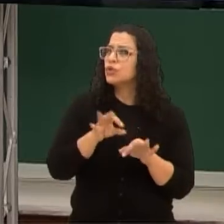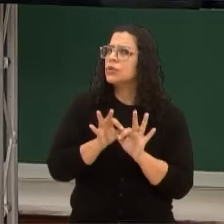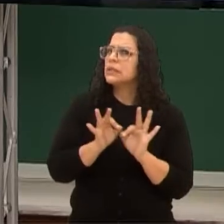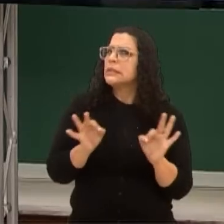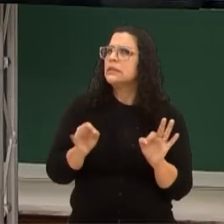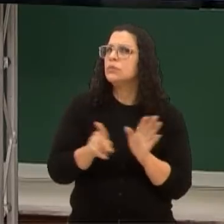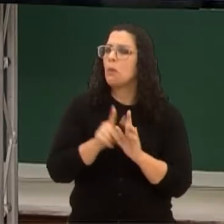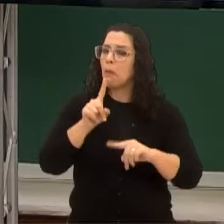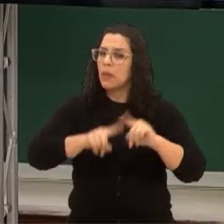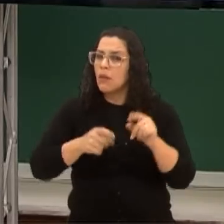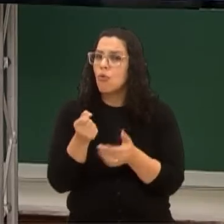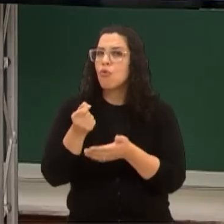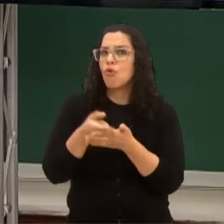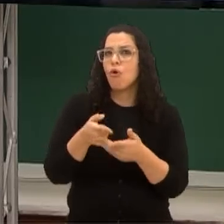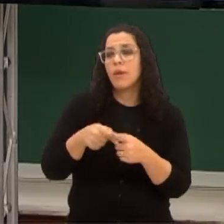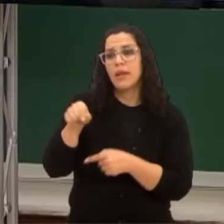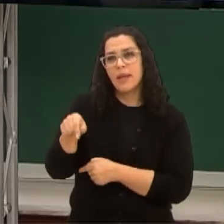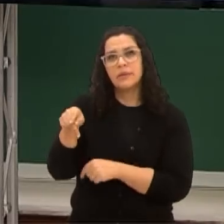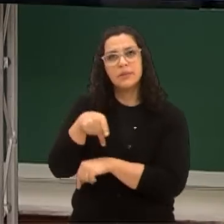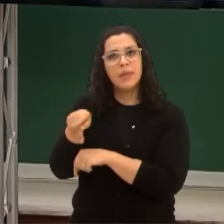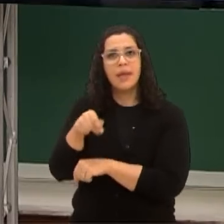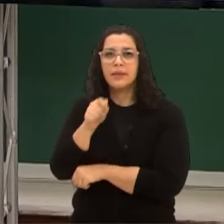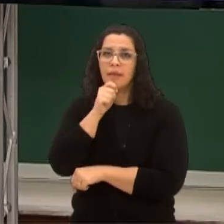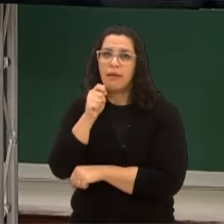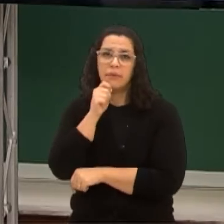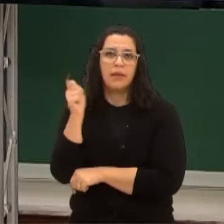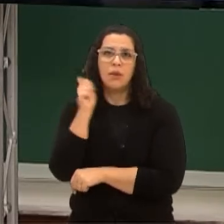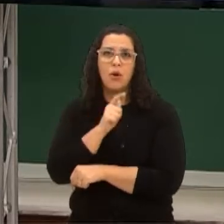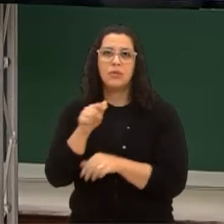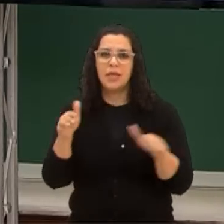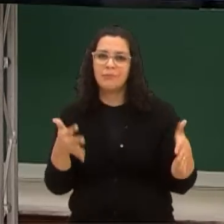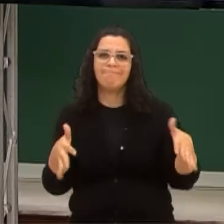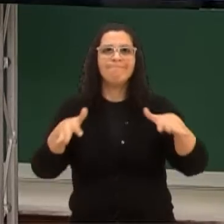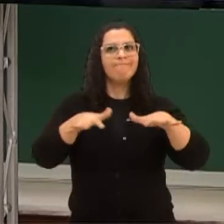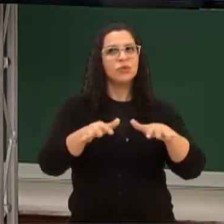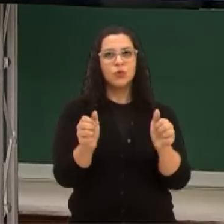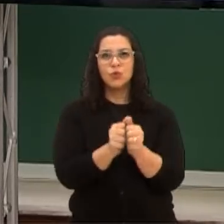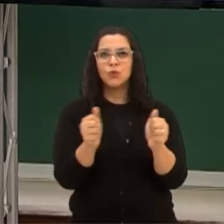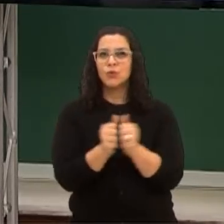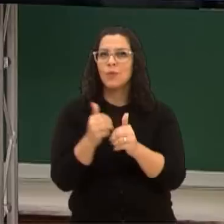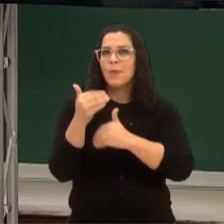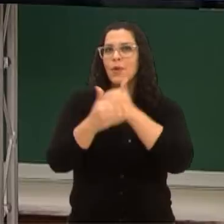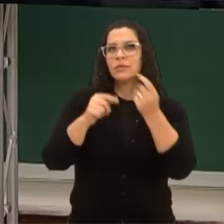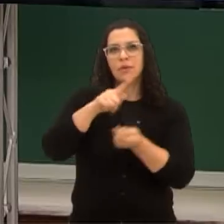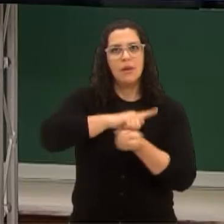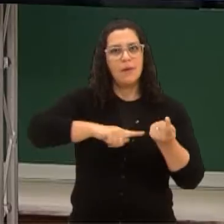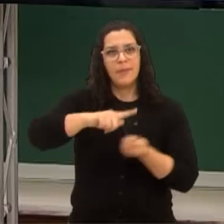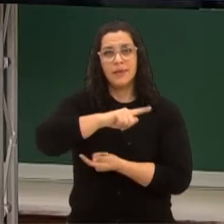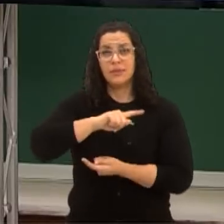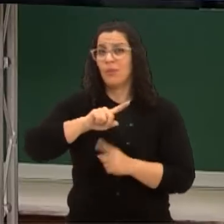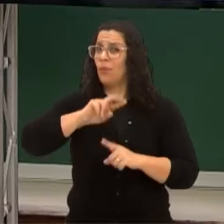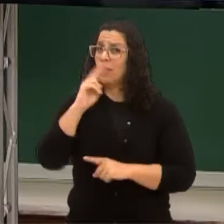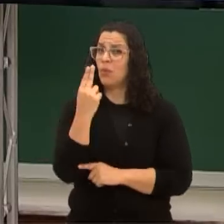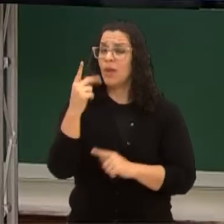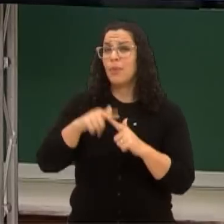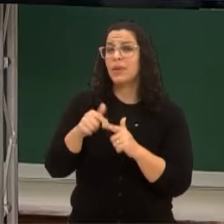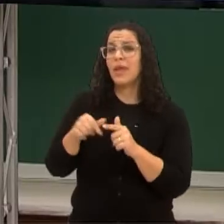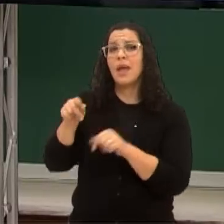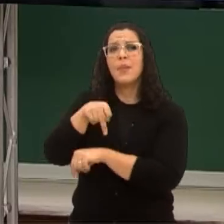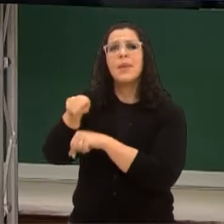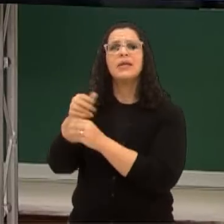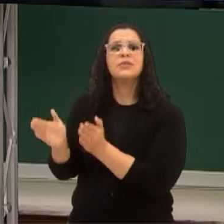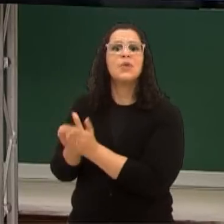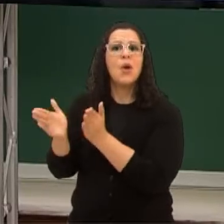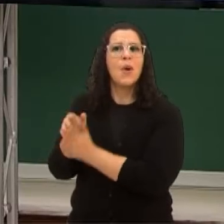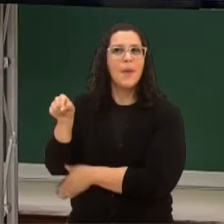timidamente, esses produtos e ainda assim não conseguirão estar incluídos nesse processo dessa organização